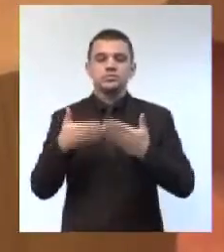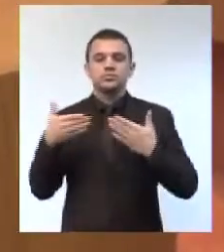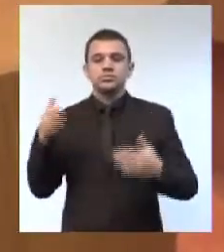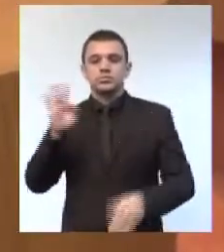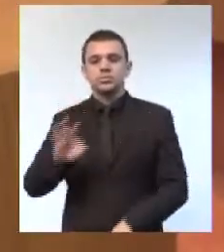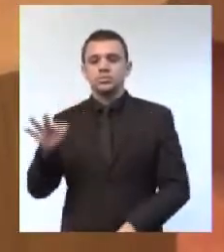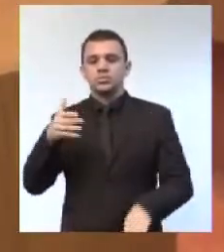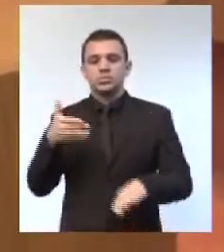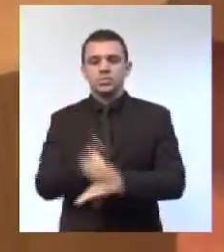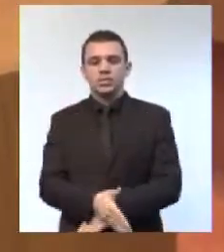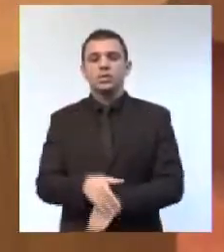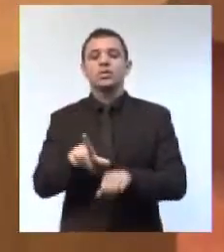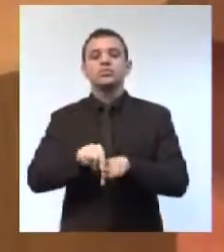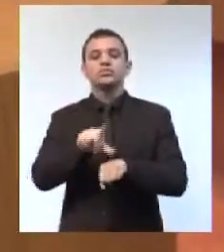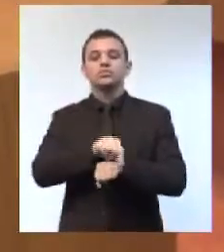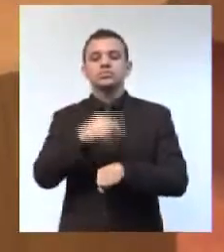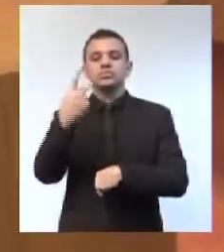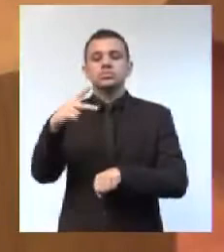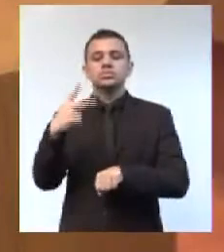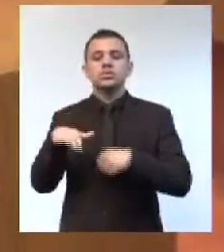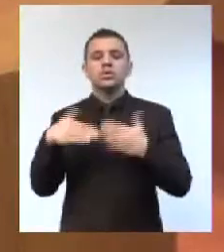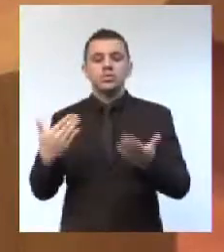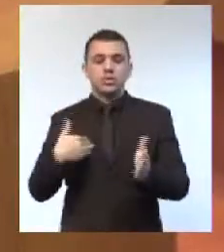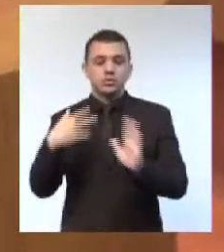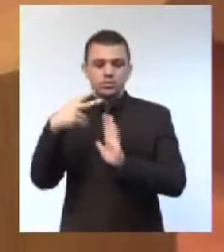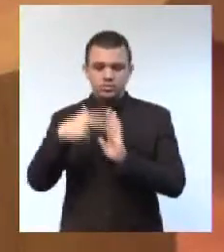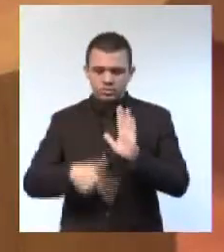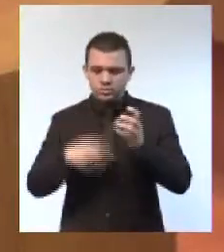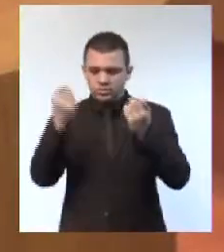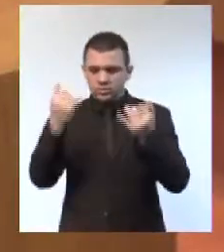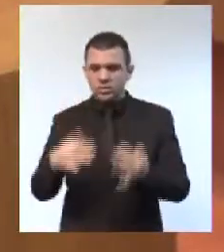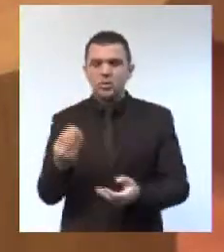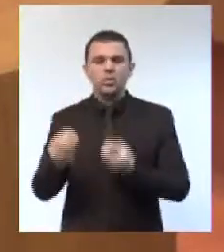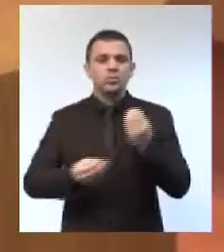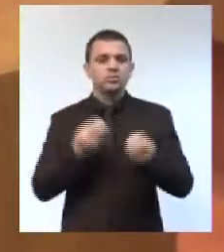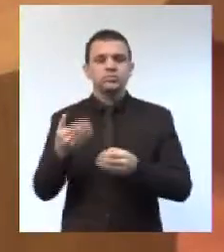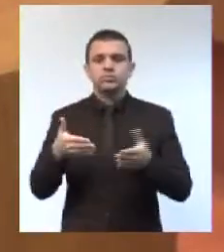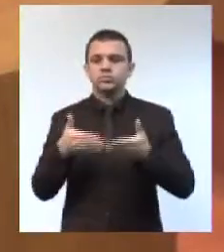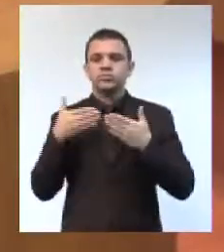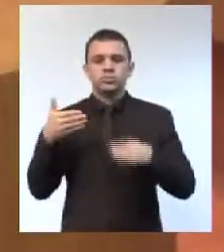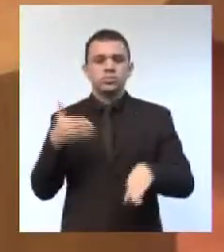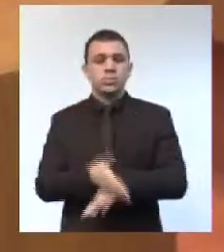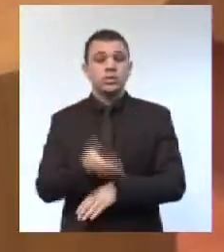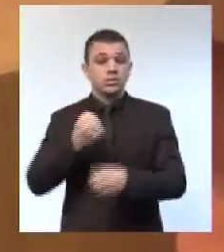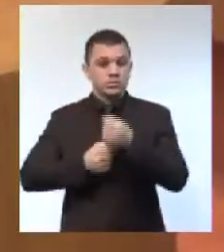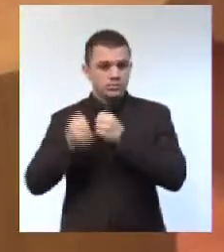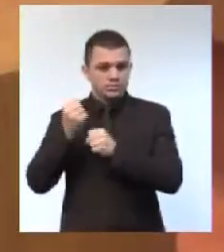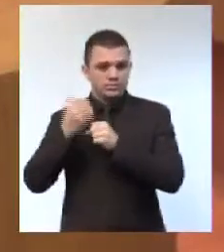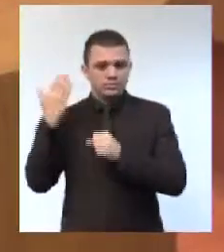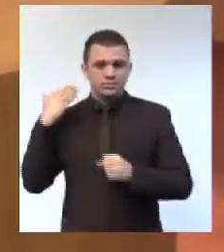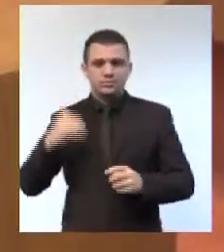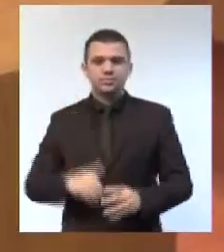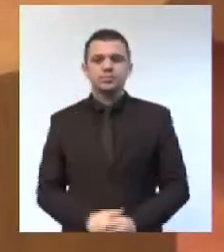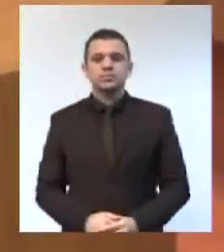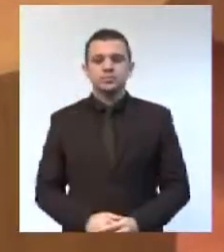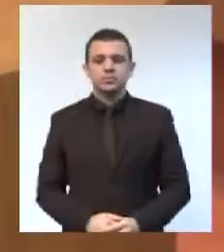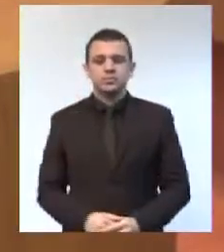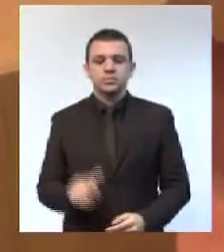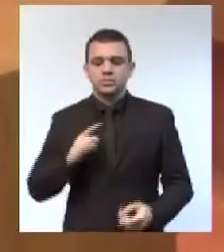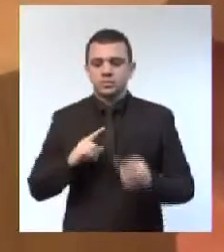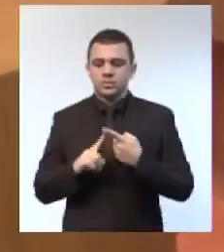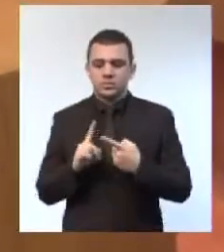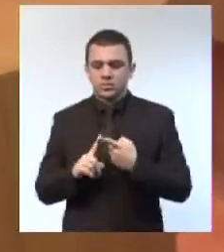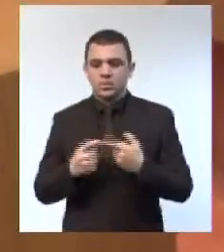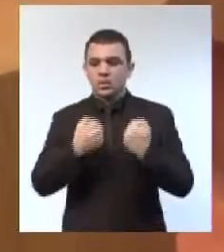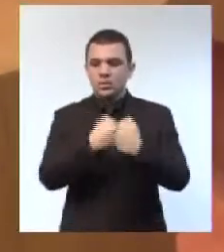esses argumentos. Vou ler aqui para Vossa Excelência quando foi feito o pedido de intervenção no ano passado. Ataques a